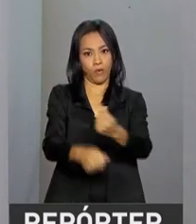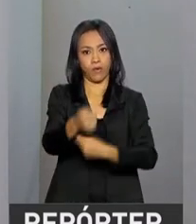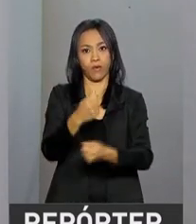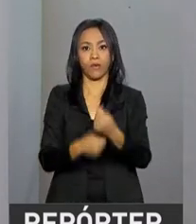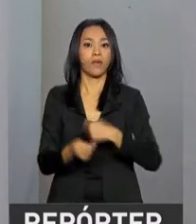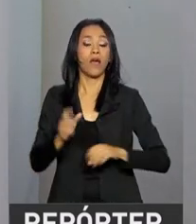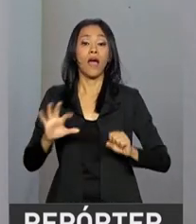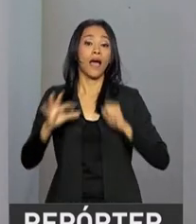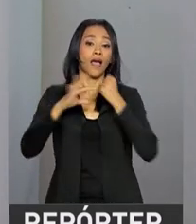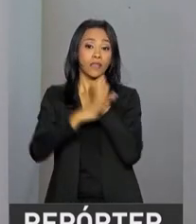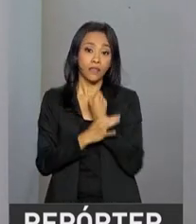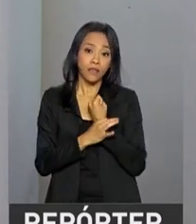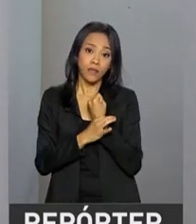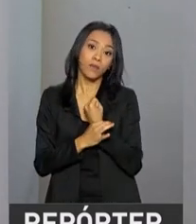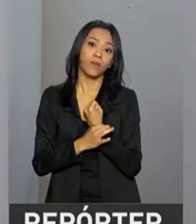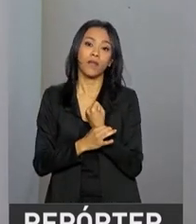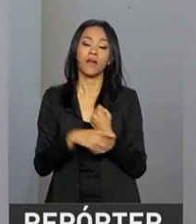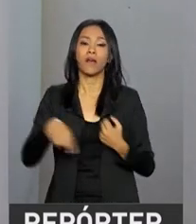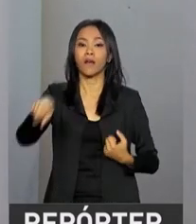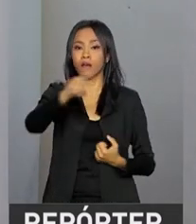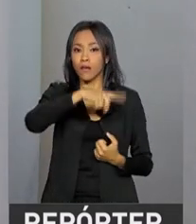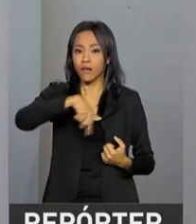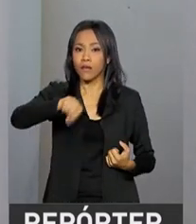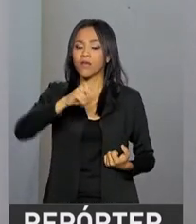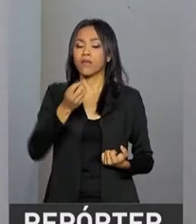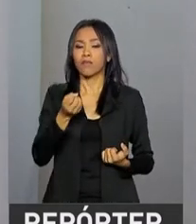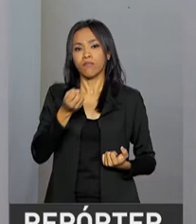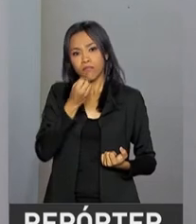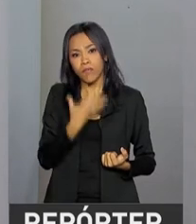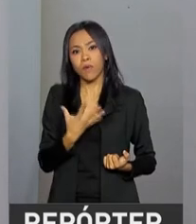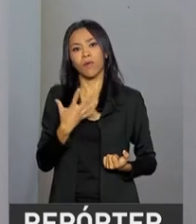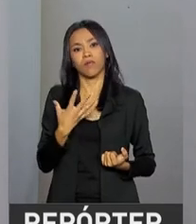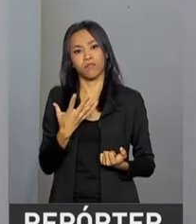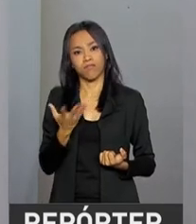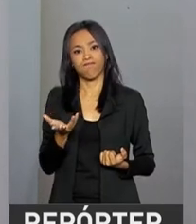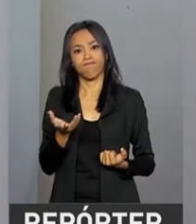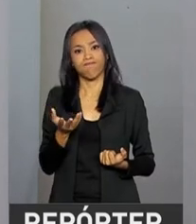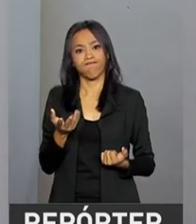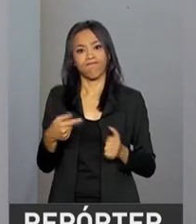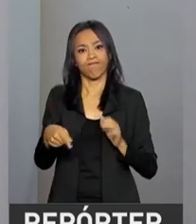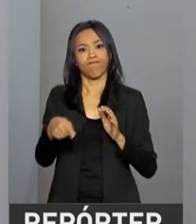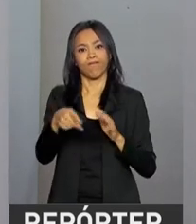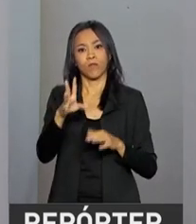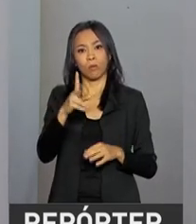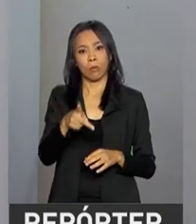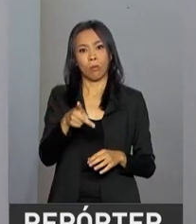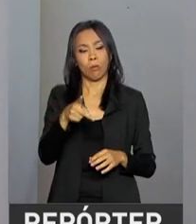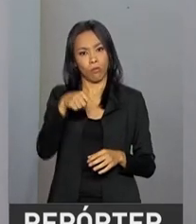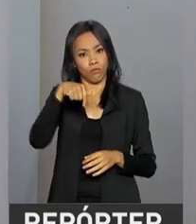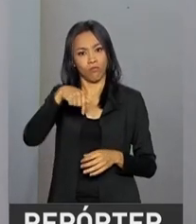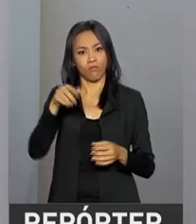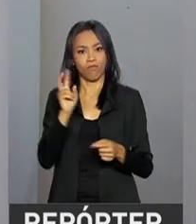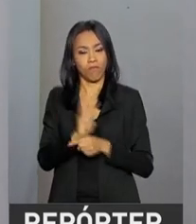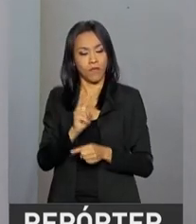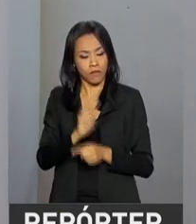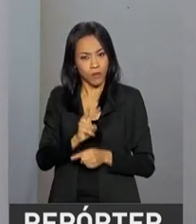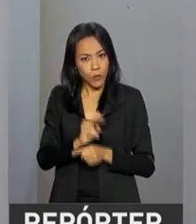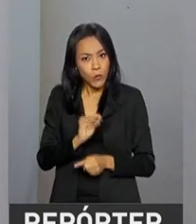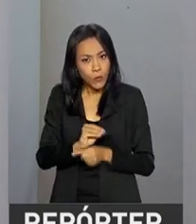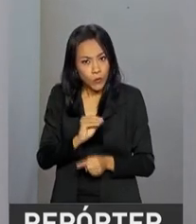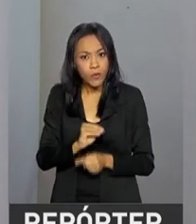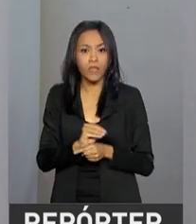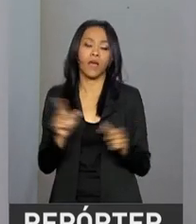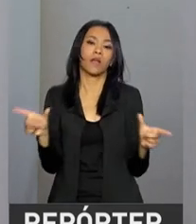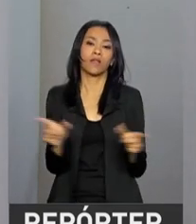rentabilidade devido ao funding e garante do património é do fundo no fundo não tenha prejuízos com essas